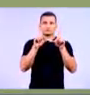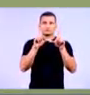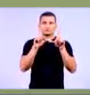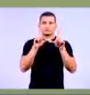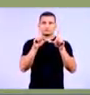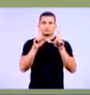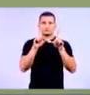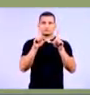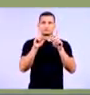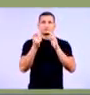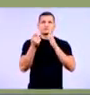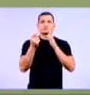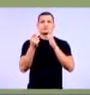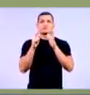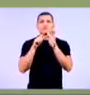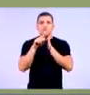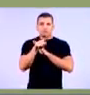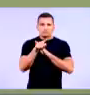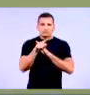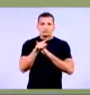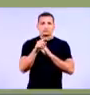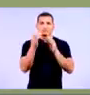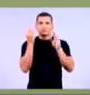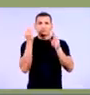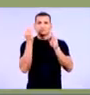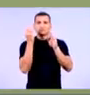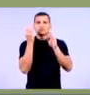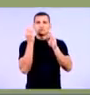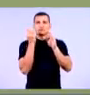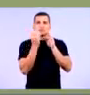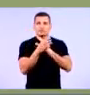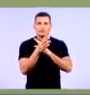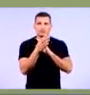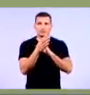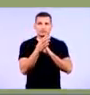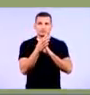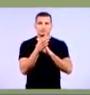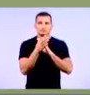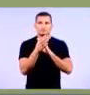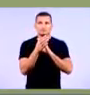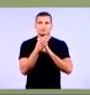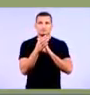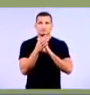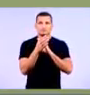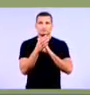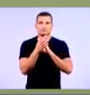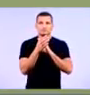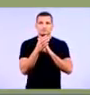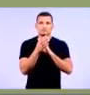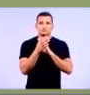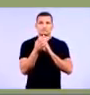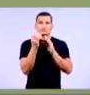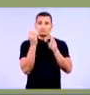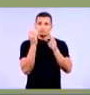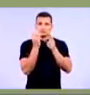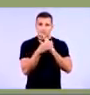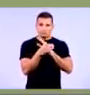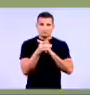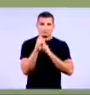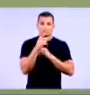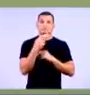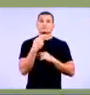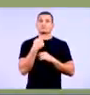diálogo perguntando, uma vez enviada, perguntando não, dando ciência a você de que uma vez enviada você